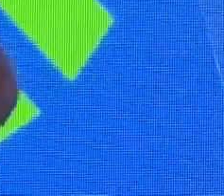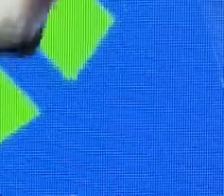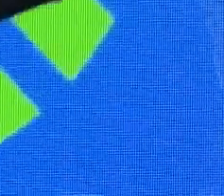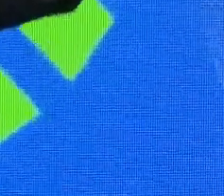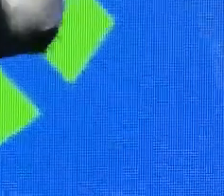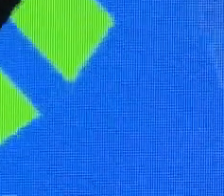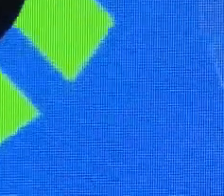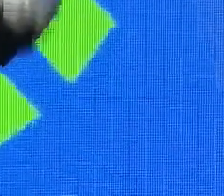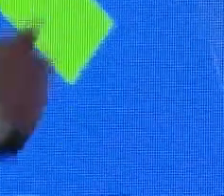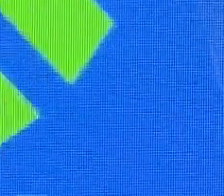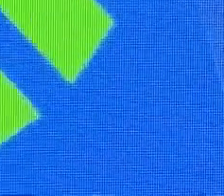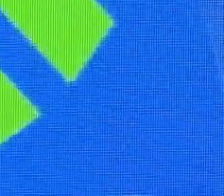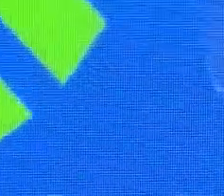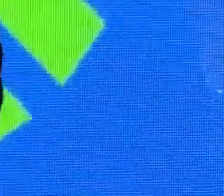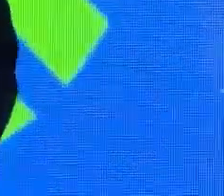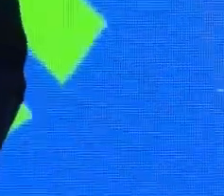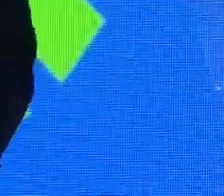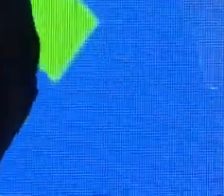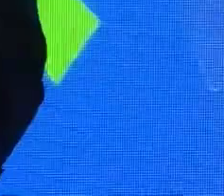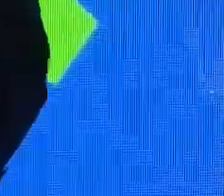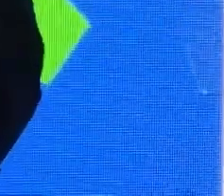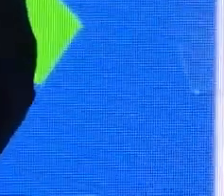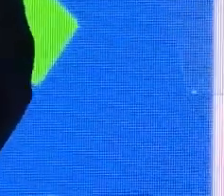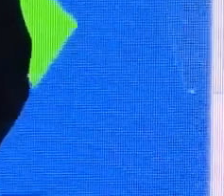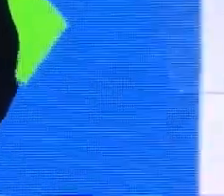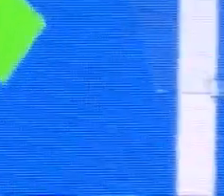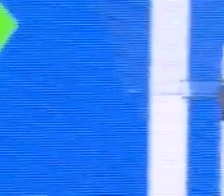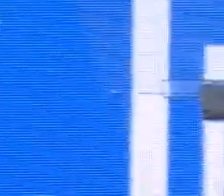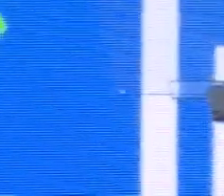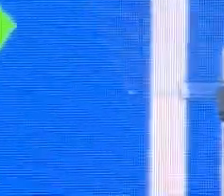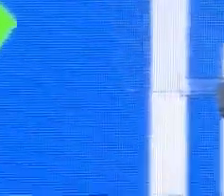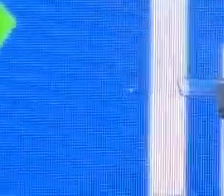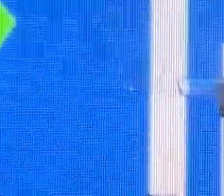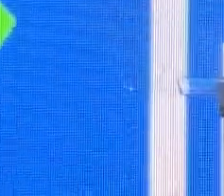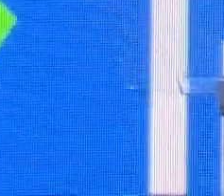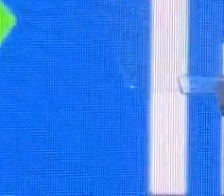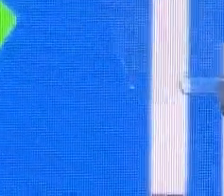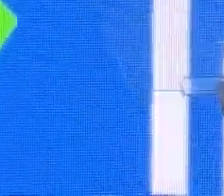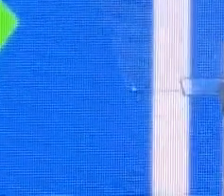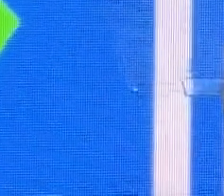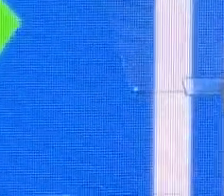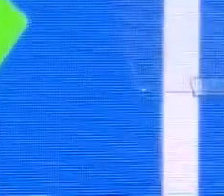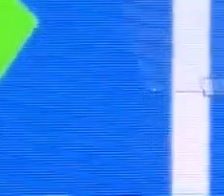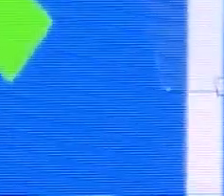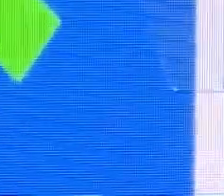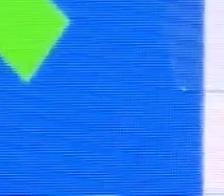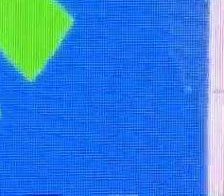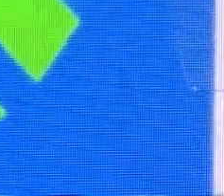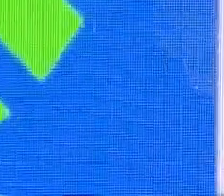Mercadante do BNDS também temos uma parceria